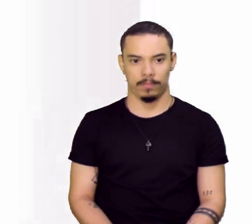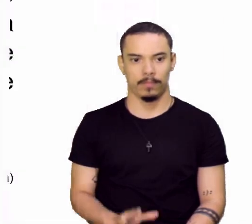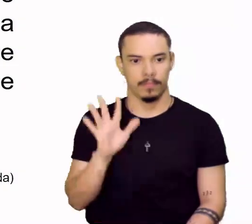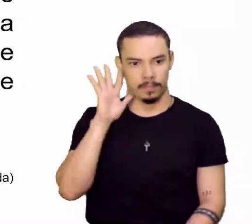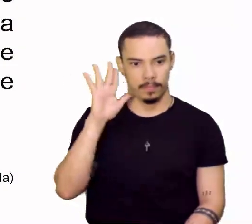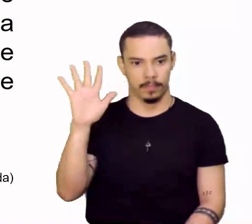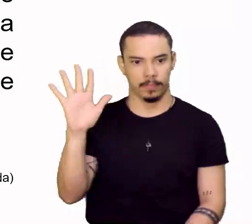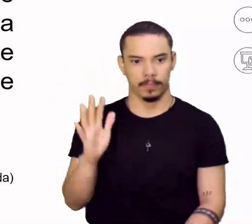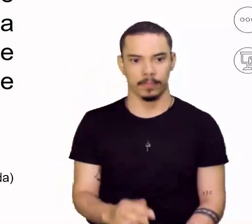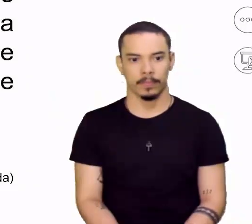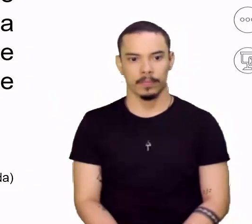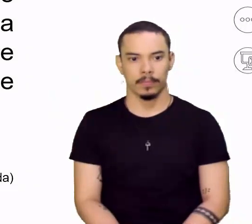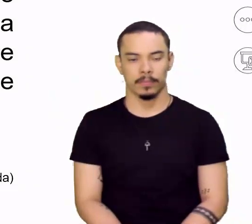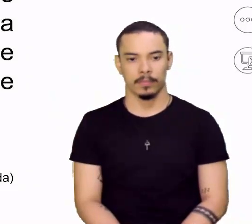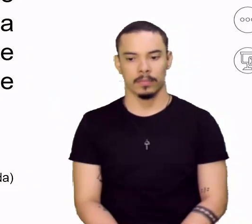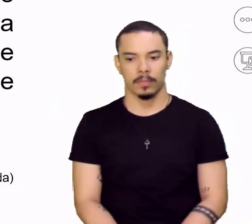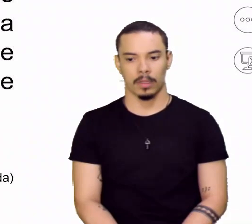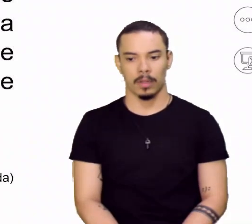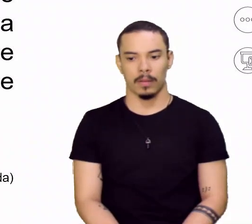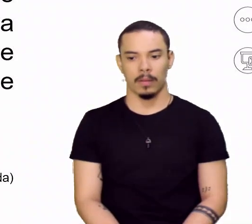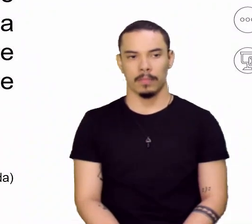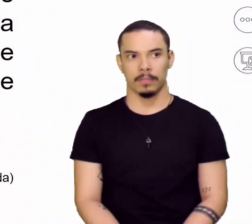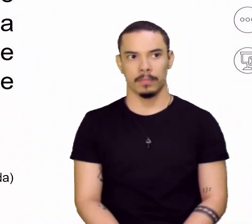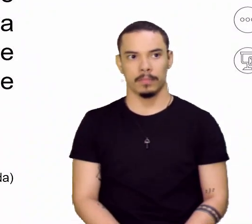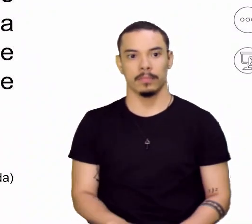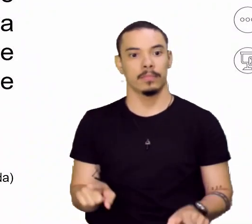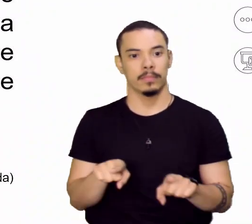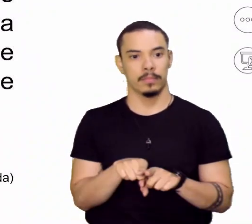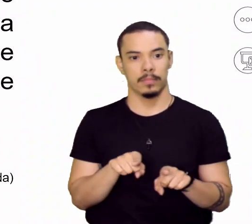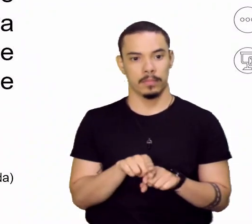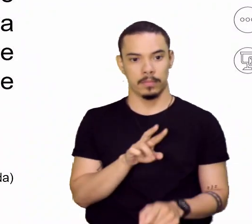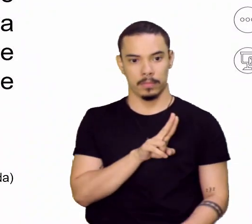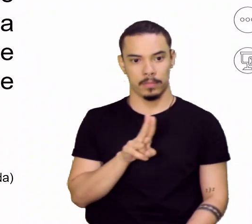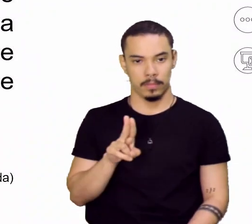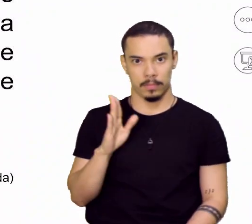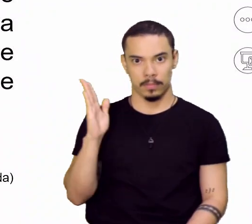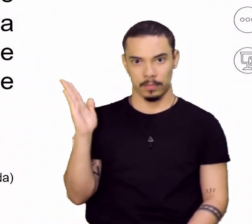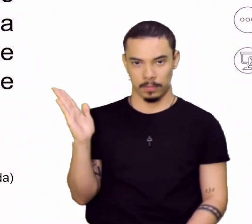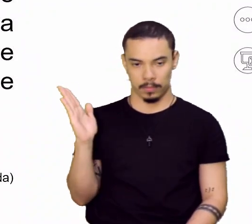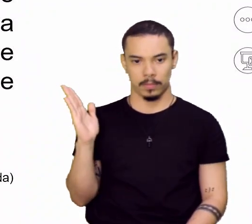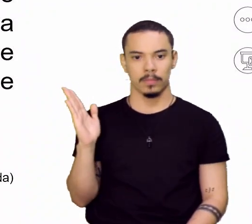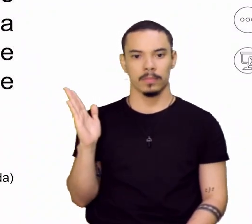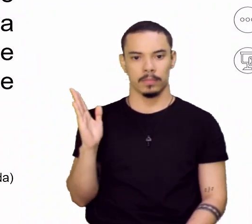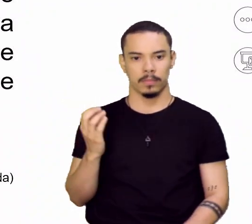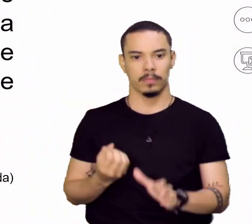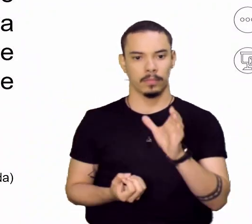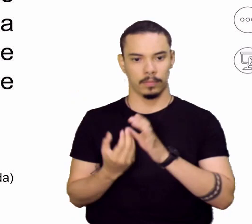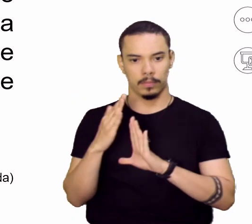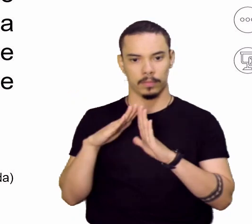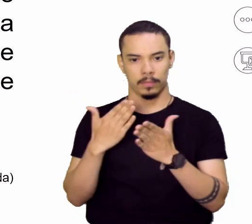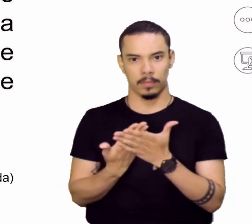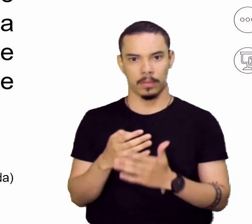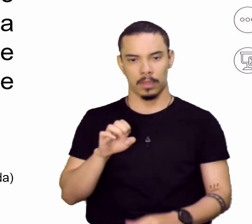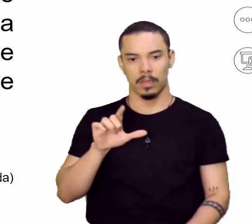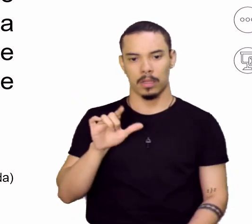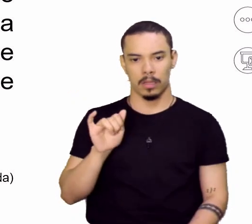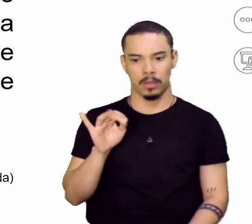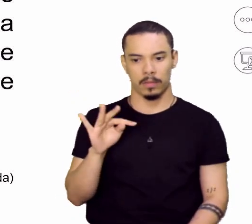Pitágoras. E nós vimos também o Parmênides, de Eleia. Ele é fundador da escola